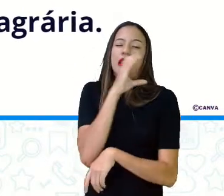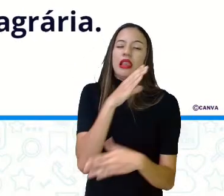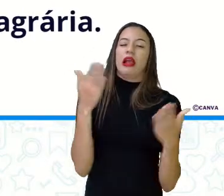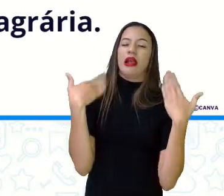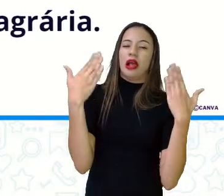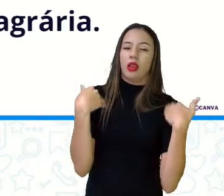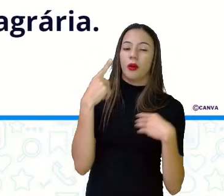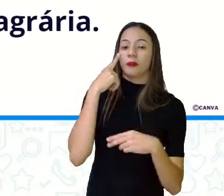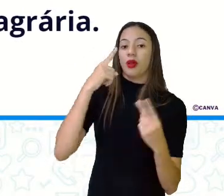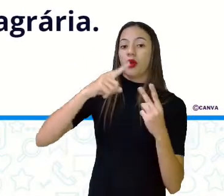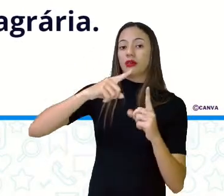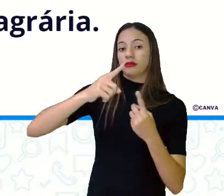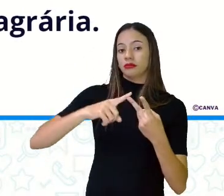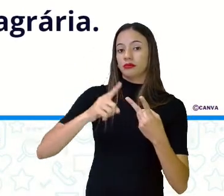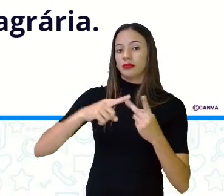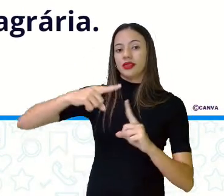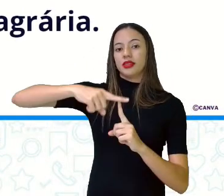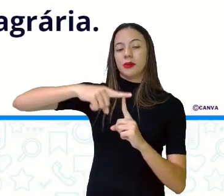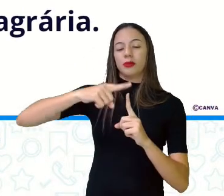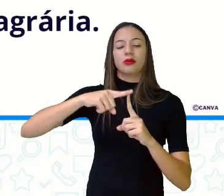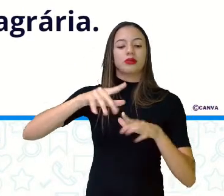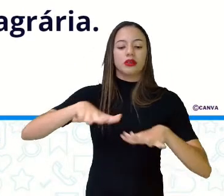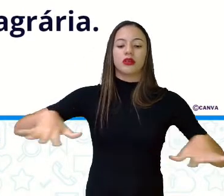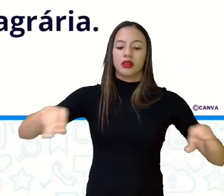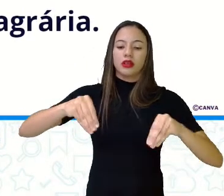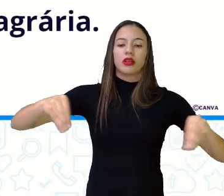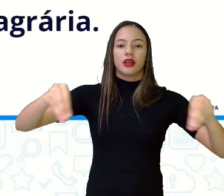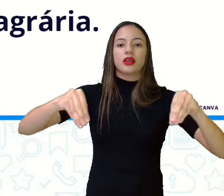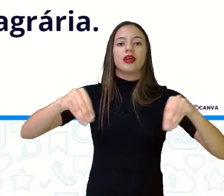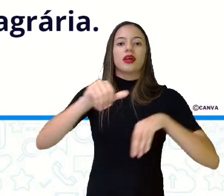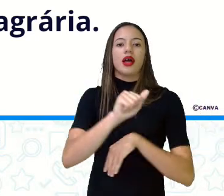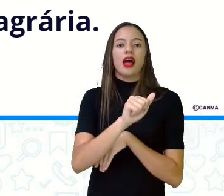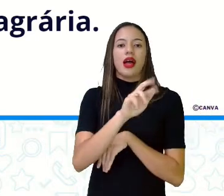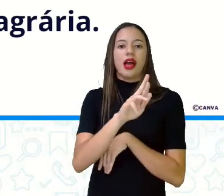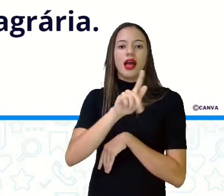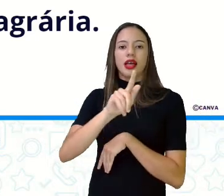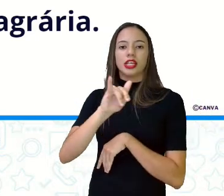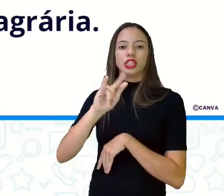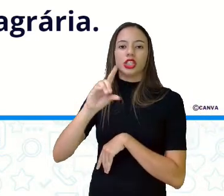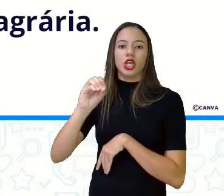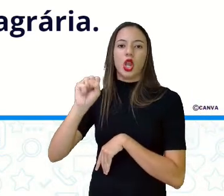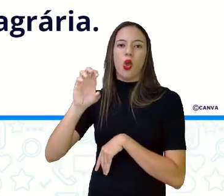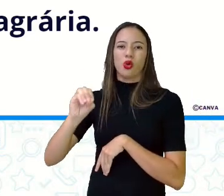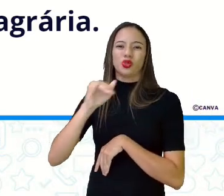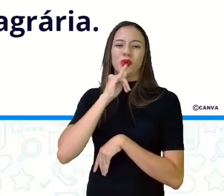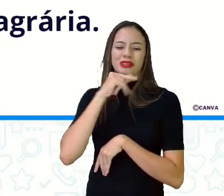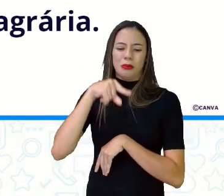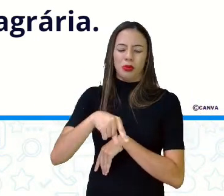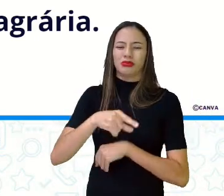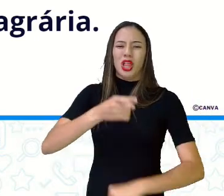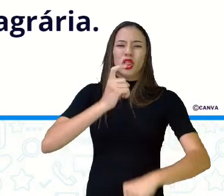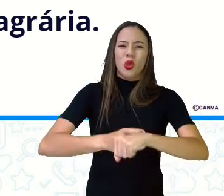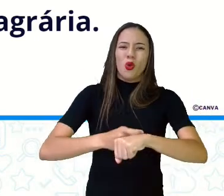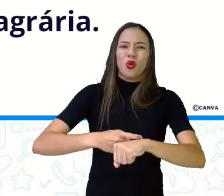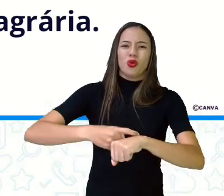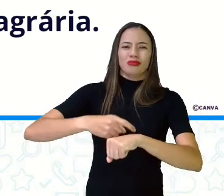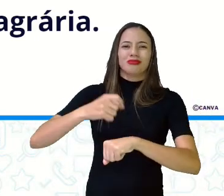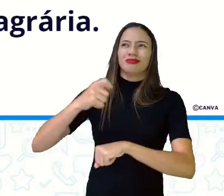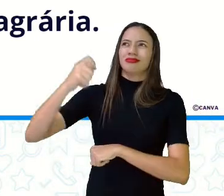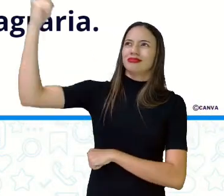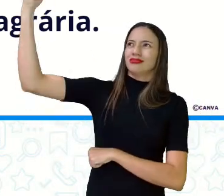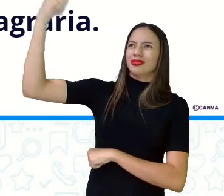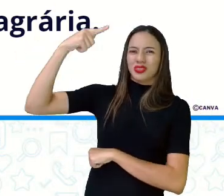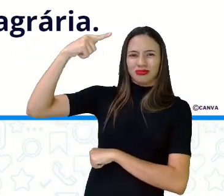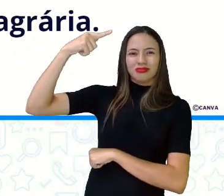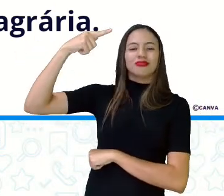Argiloso, retém mais água e nutrientes. Quando chove, se enche de água. Ficam secos e duros no verão. Pouco recomendado